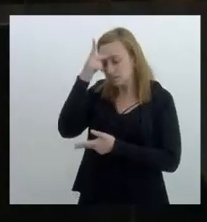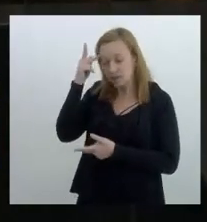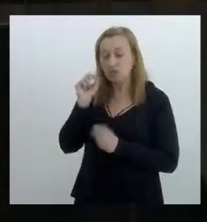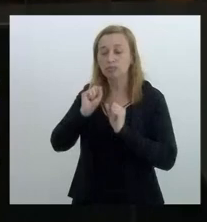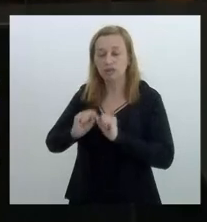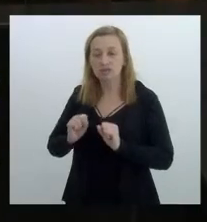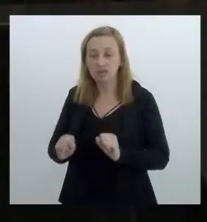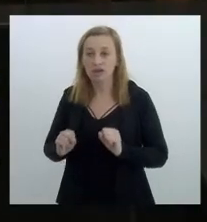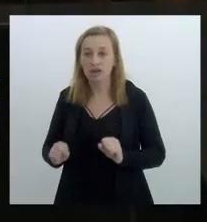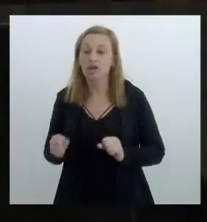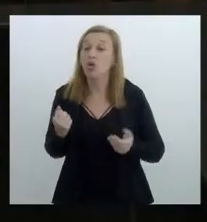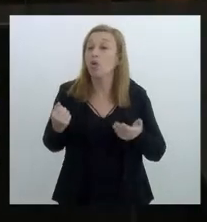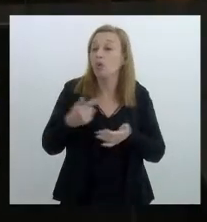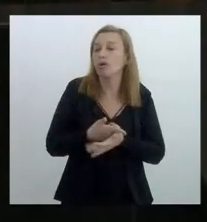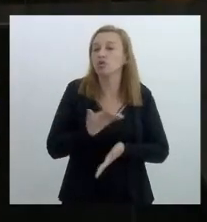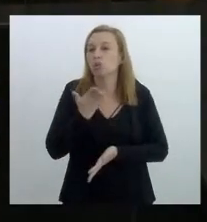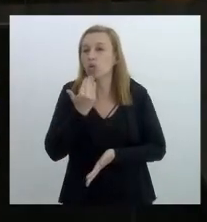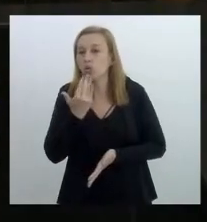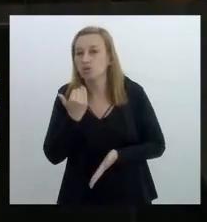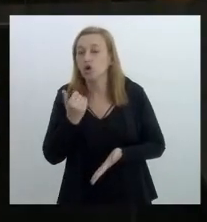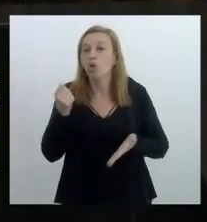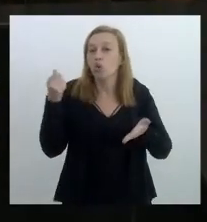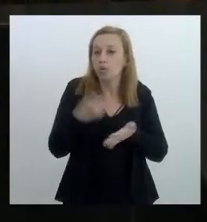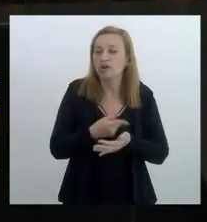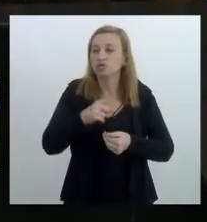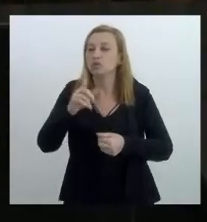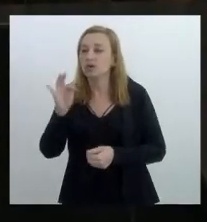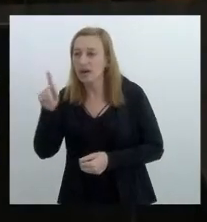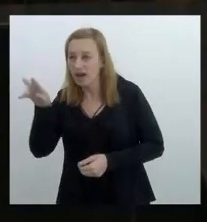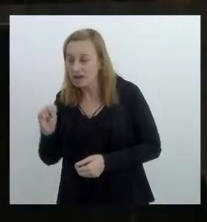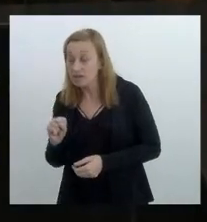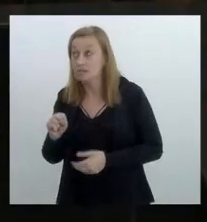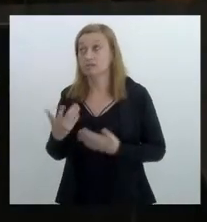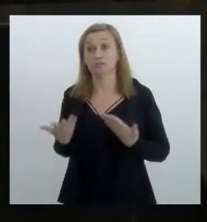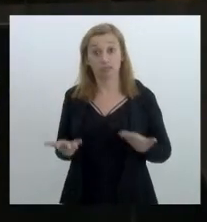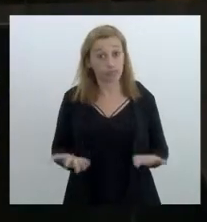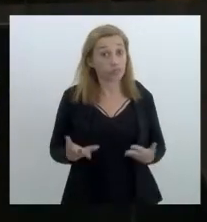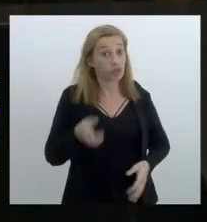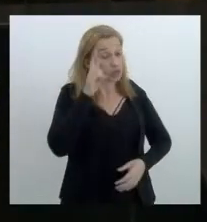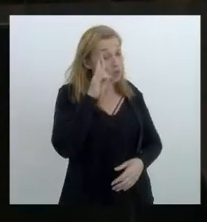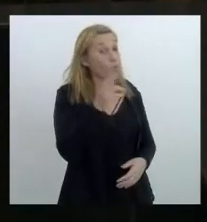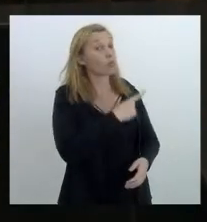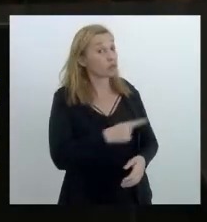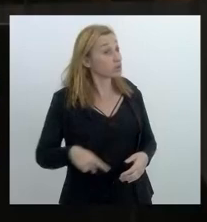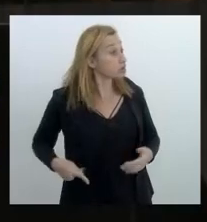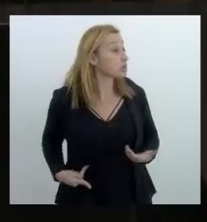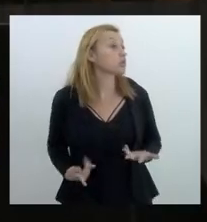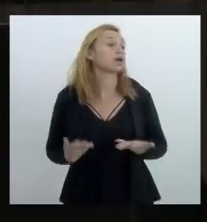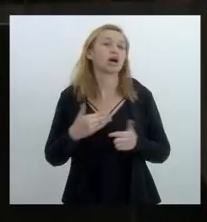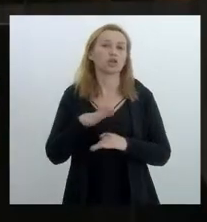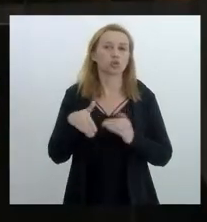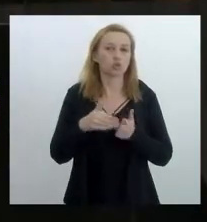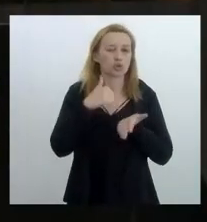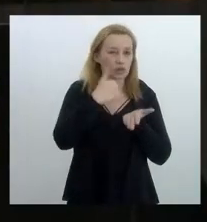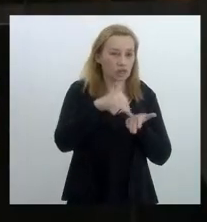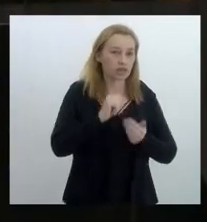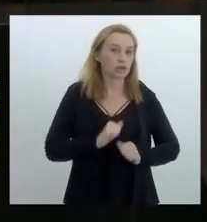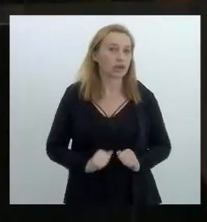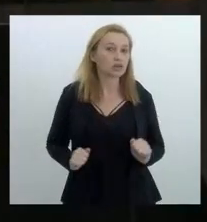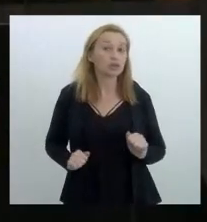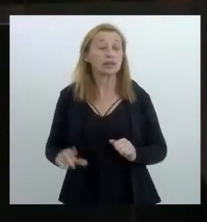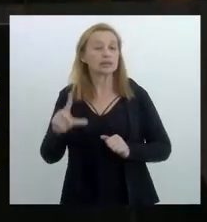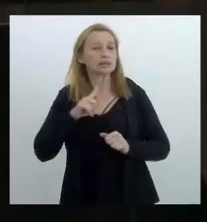estar comprando comida, comprando gás, e aí, senhor presidente e senhores secretários,